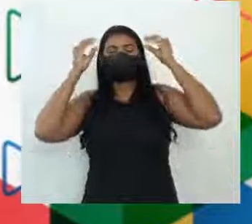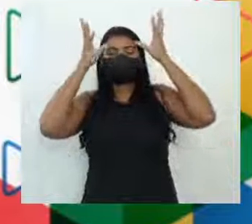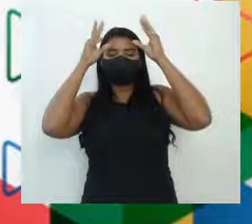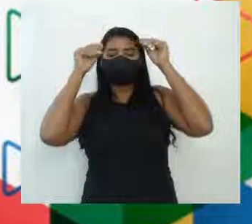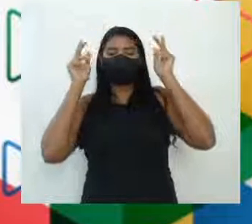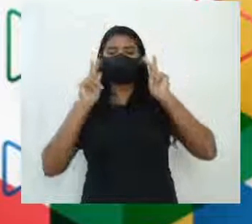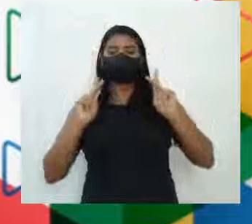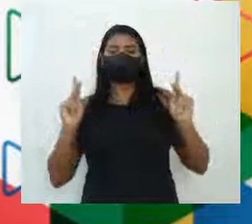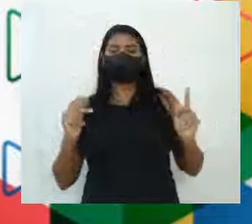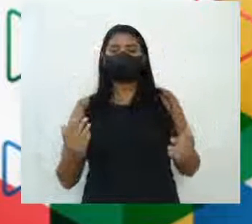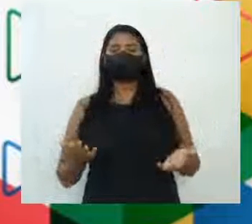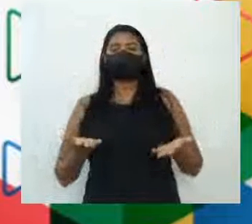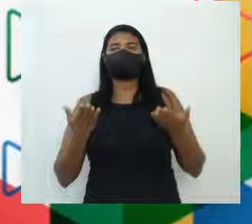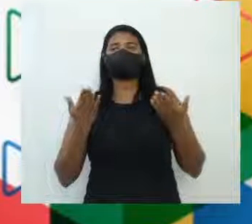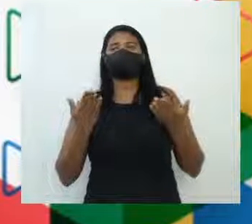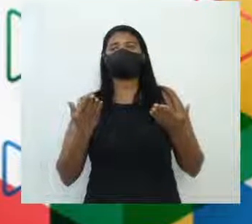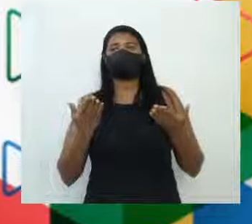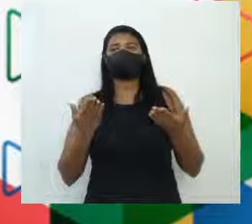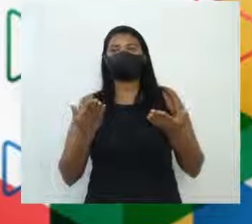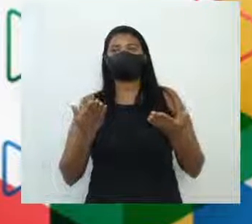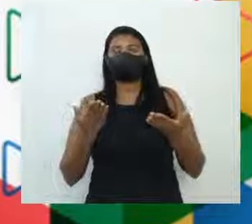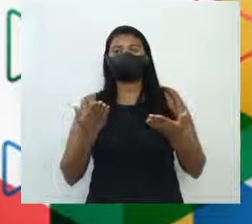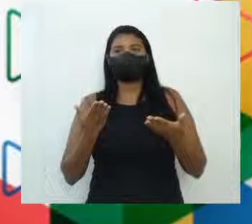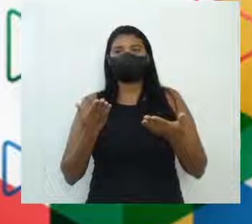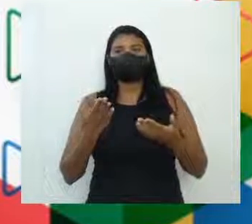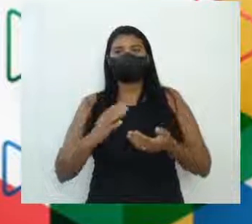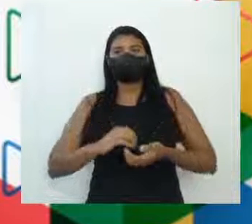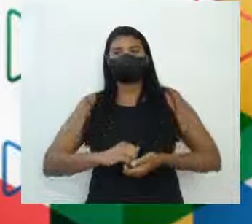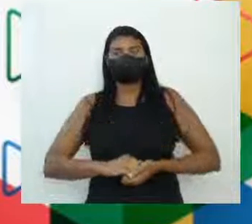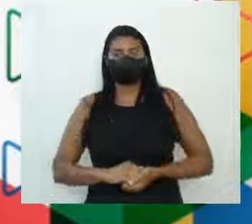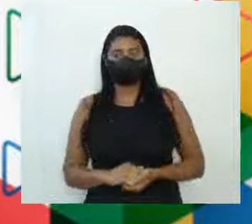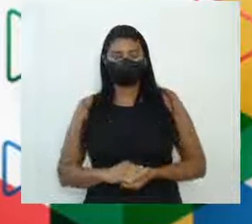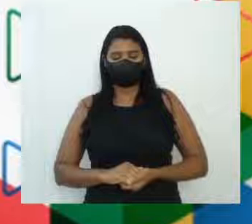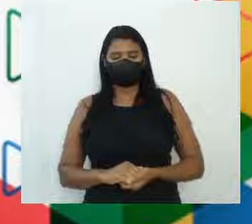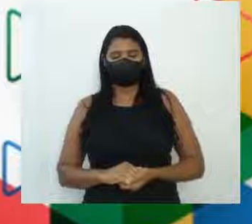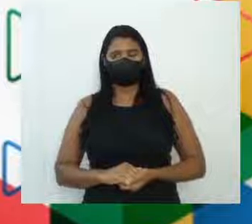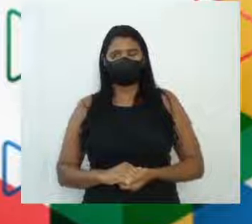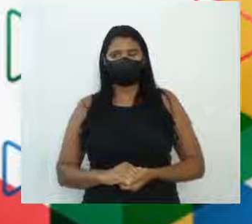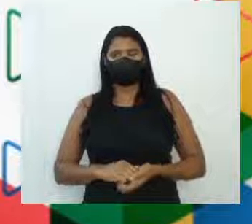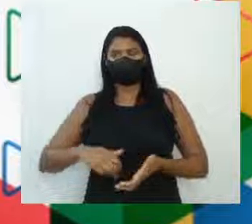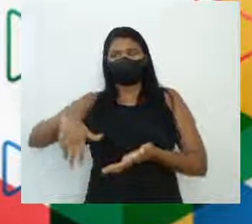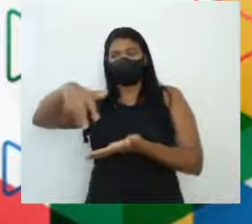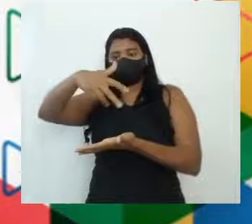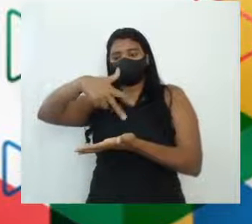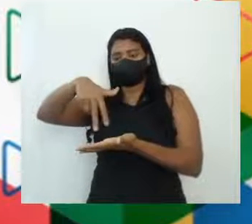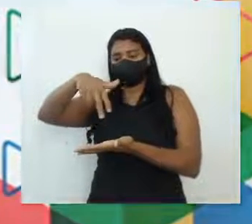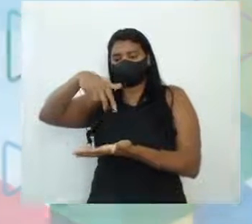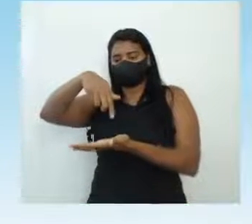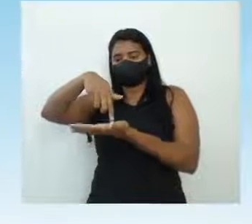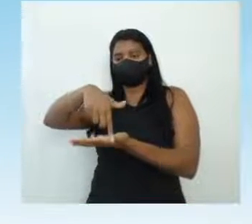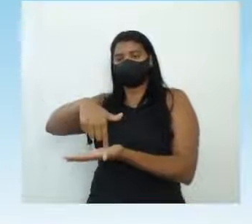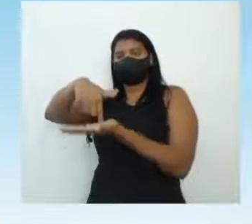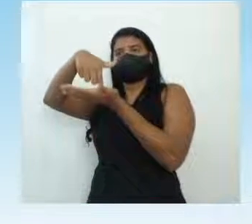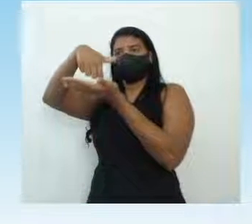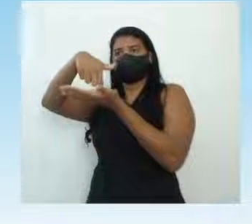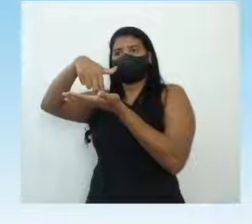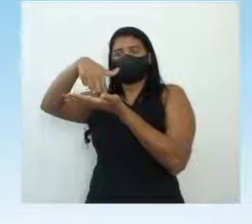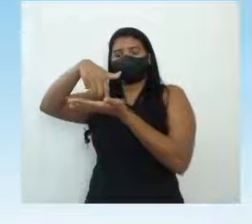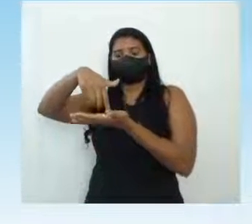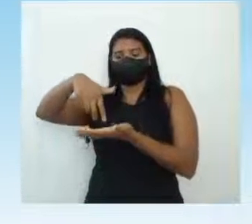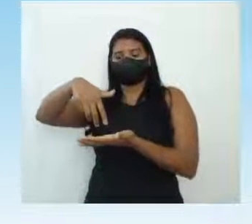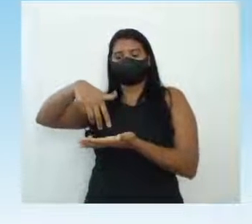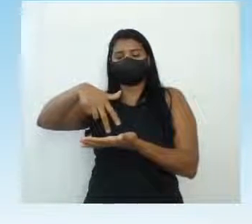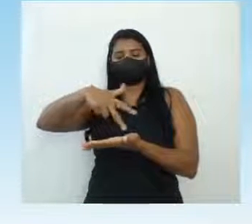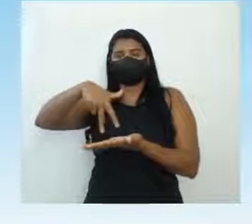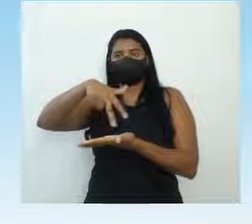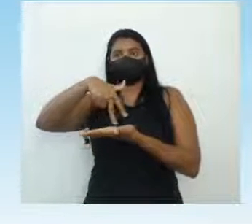sensação de ausência de peso, tá? Então, a bailarina, ela representa o peso leve.